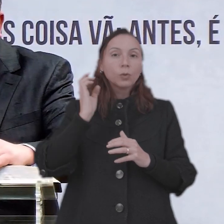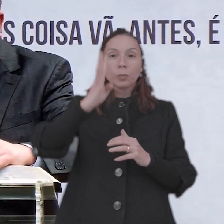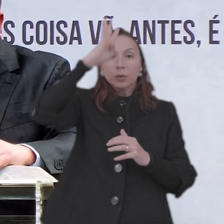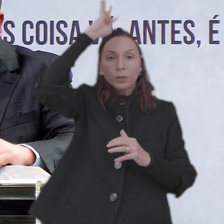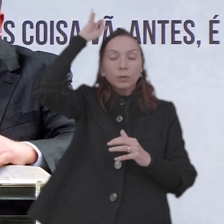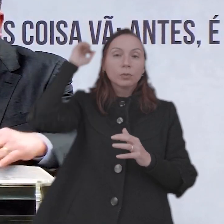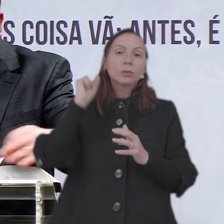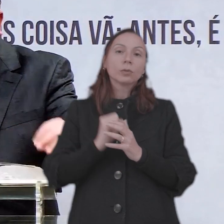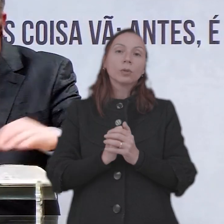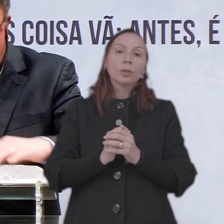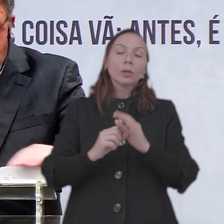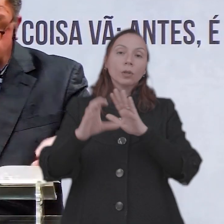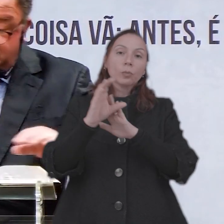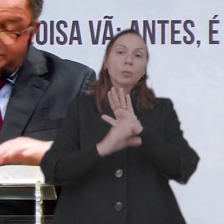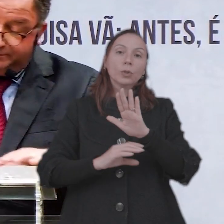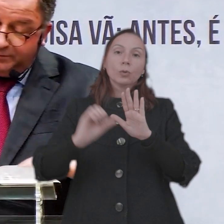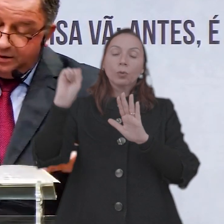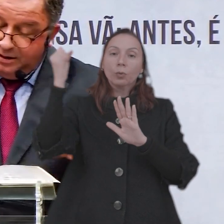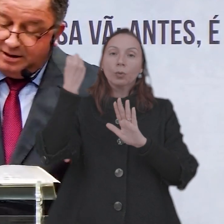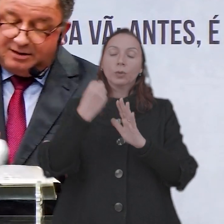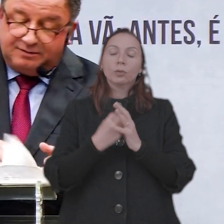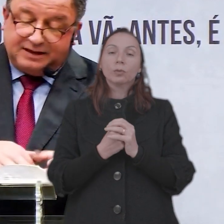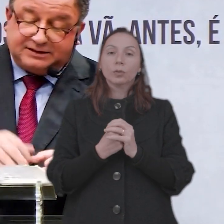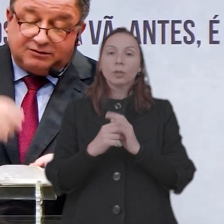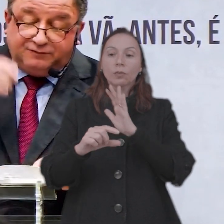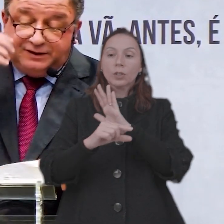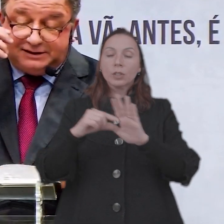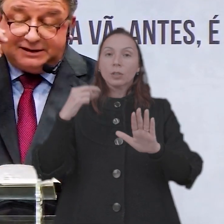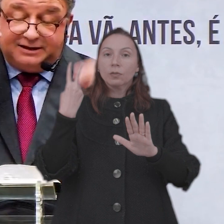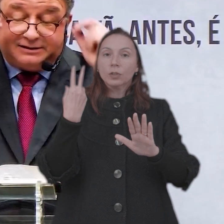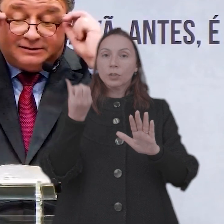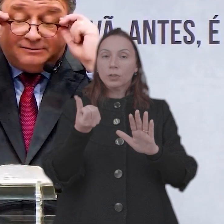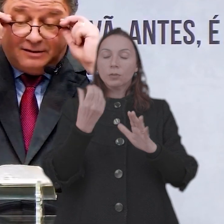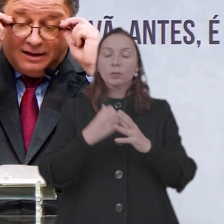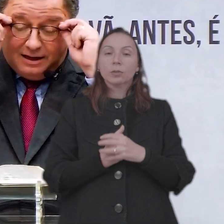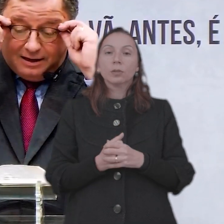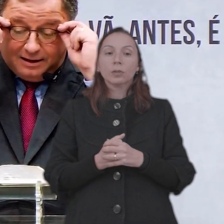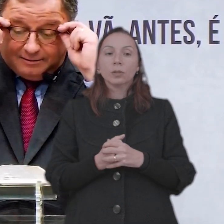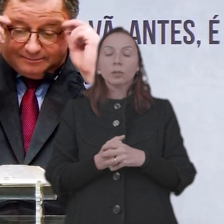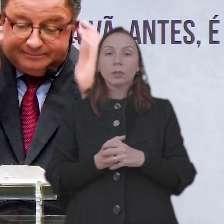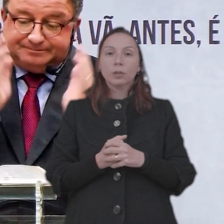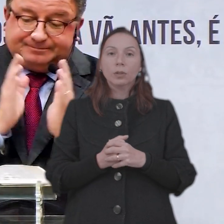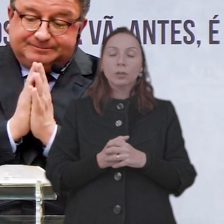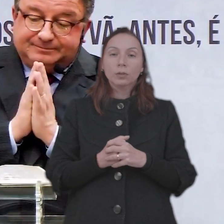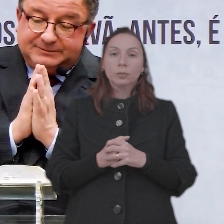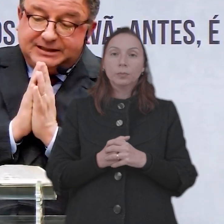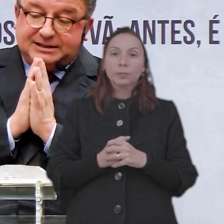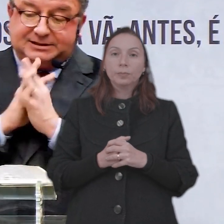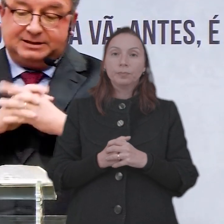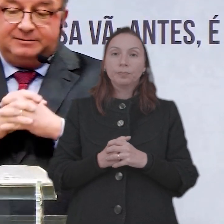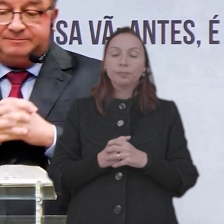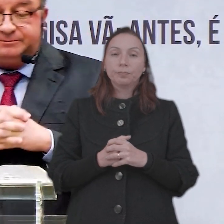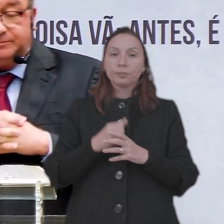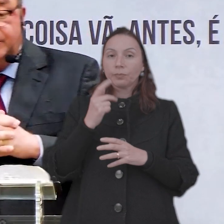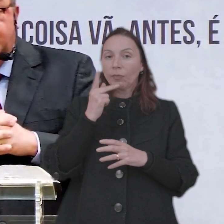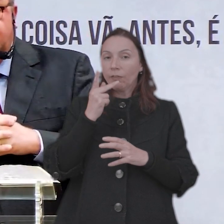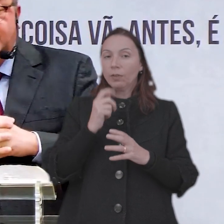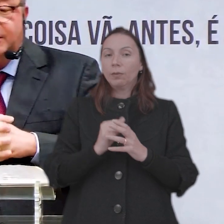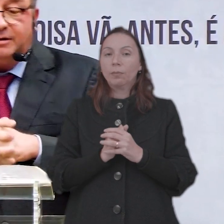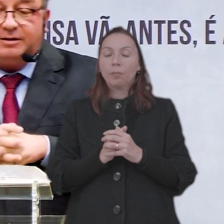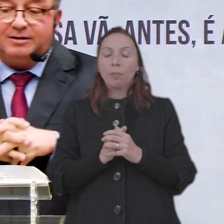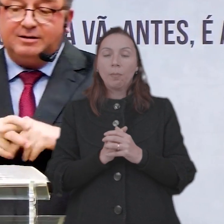Romanos, capítulo 8, versículo 26. Diz assim,